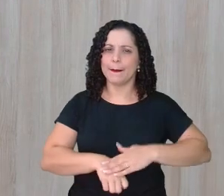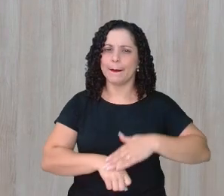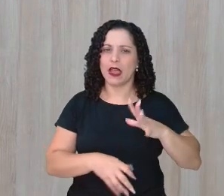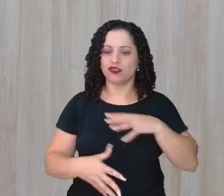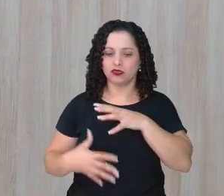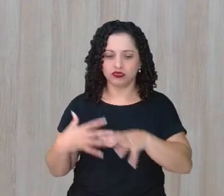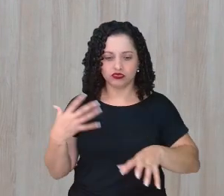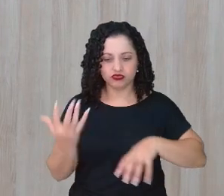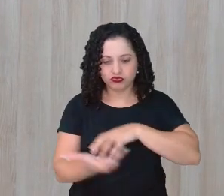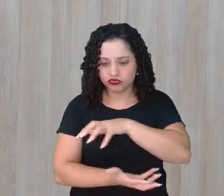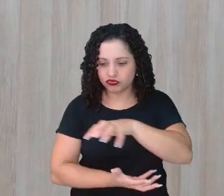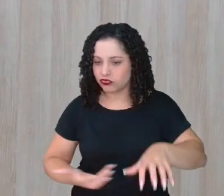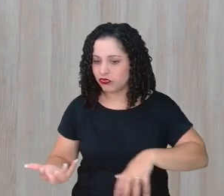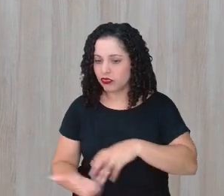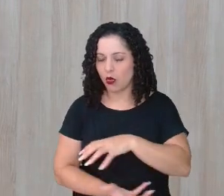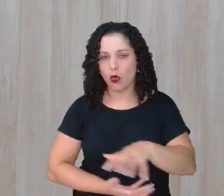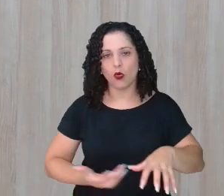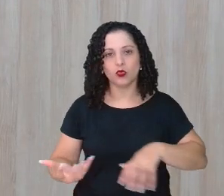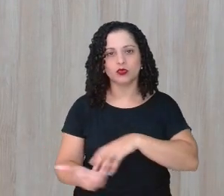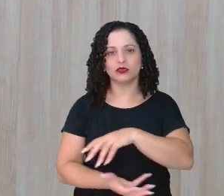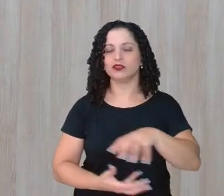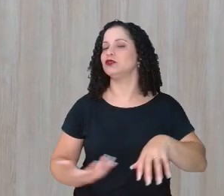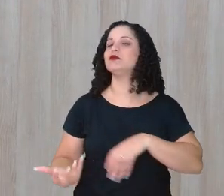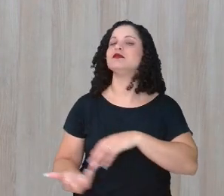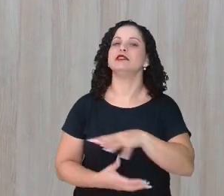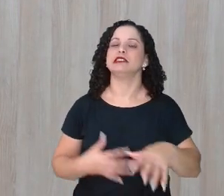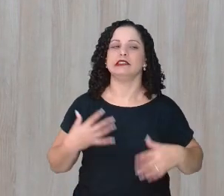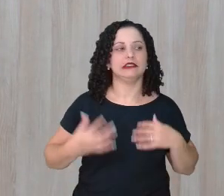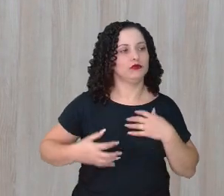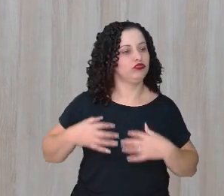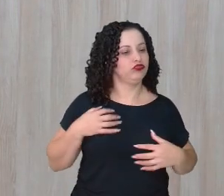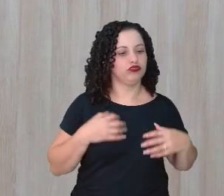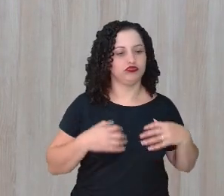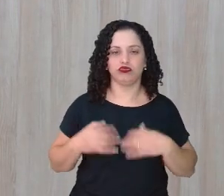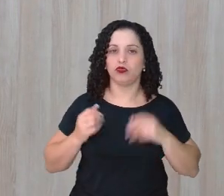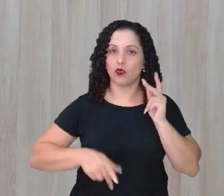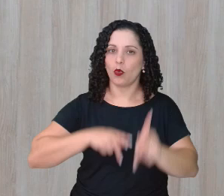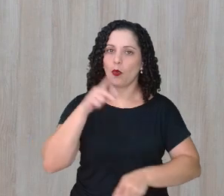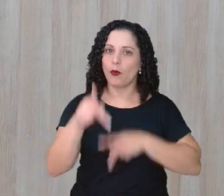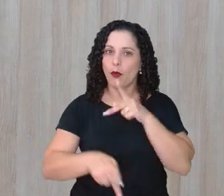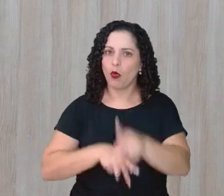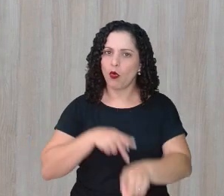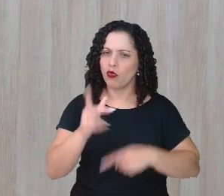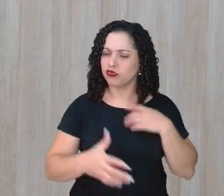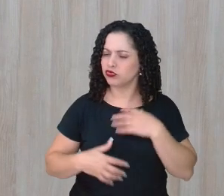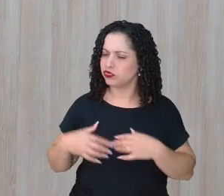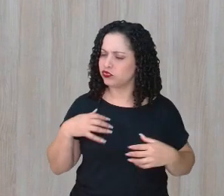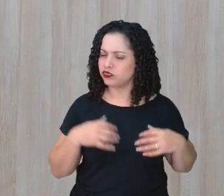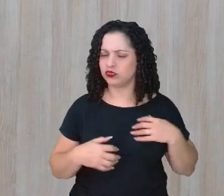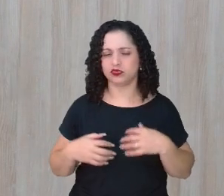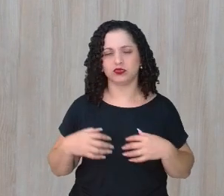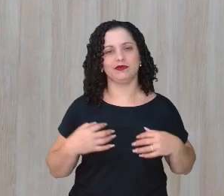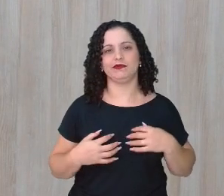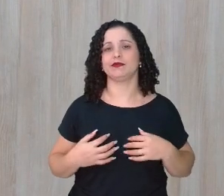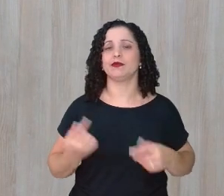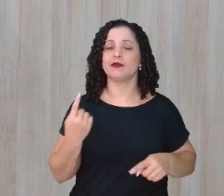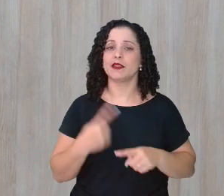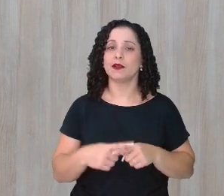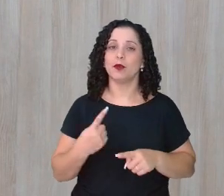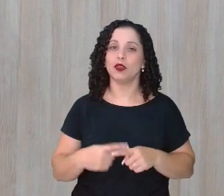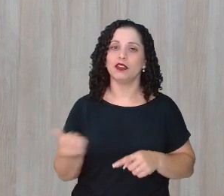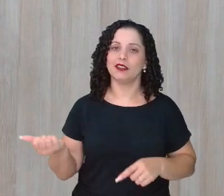revolta interna ali, né? As revoltas populares em relação a essa